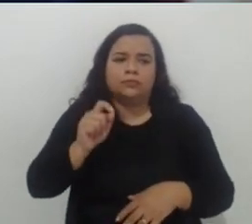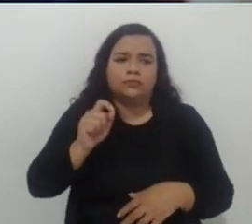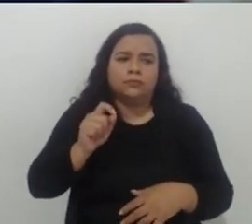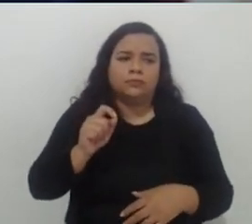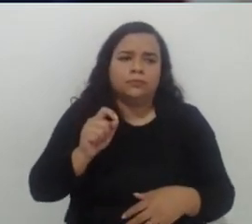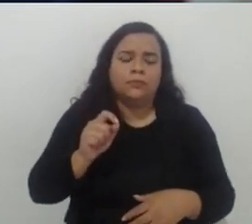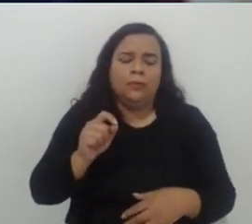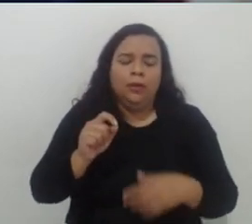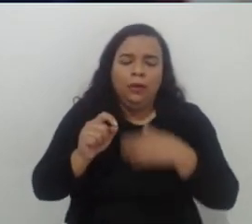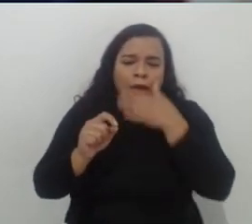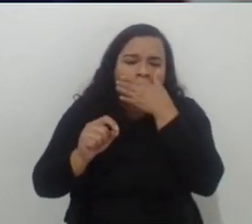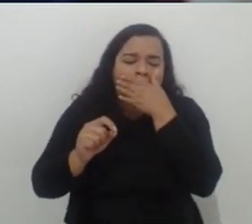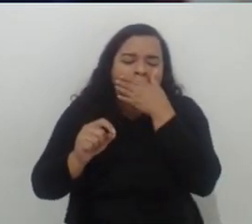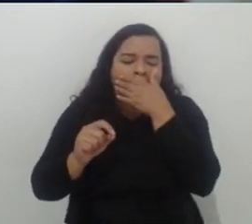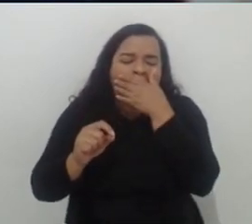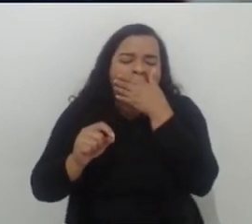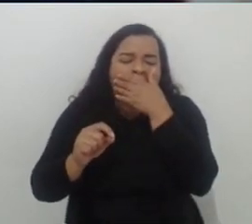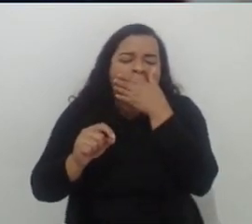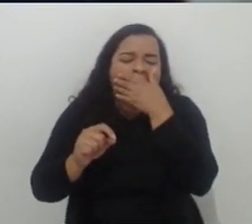para.